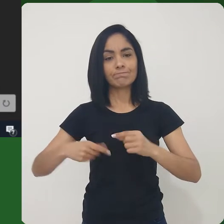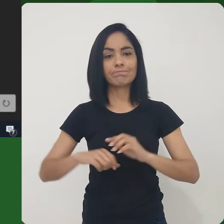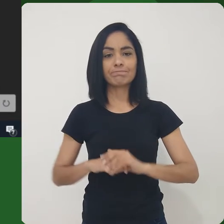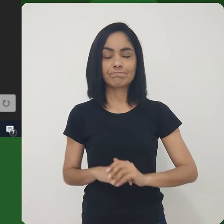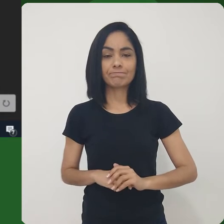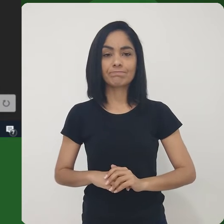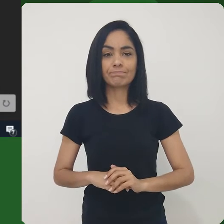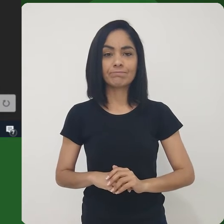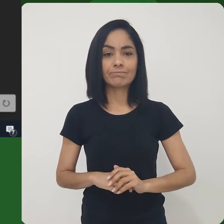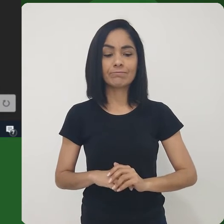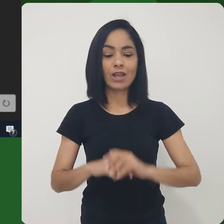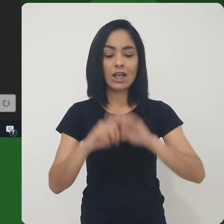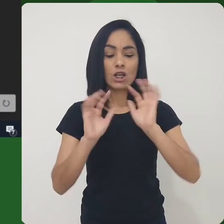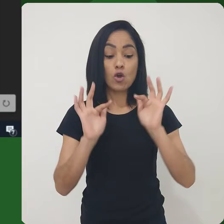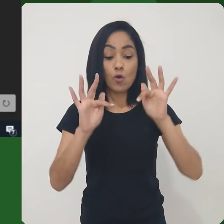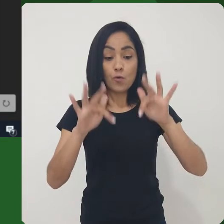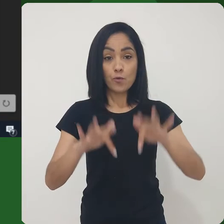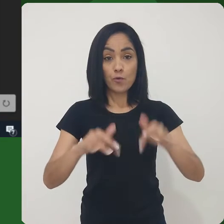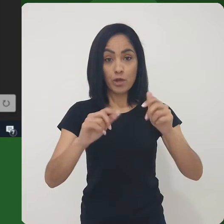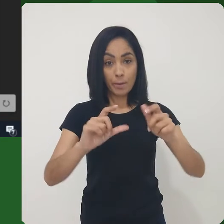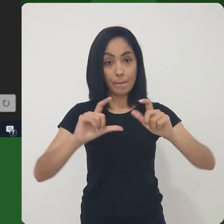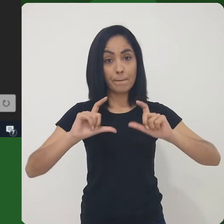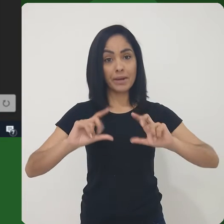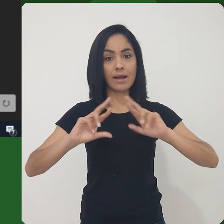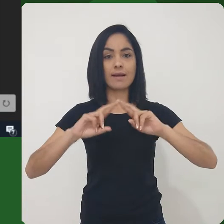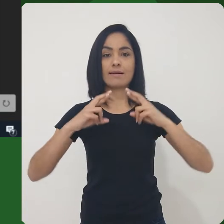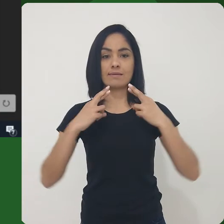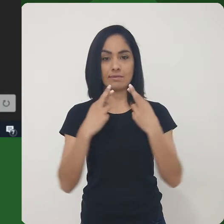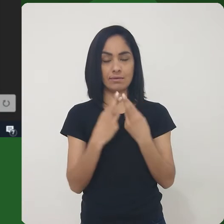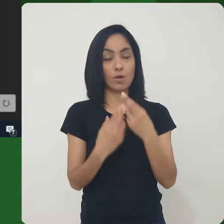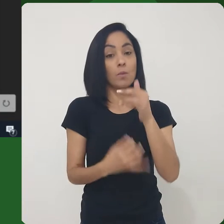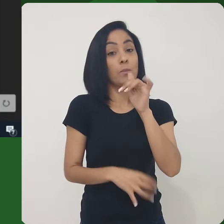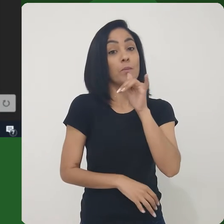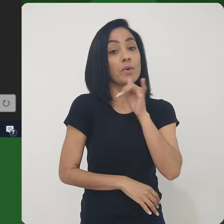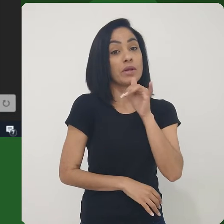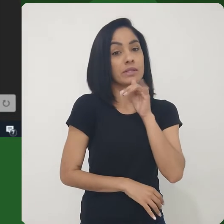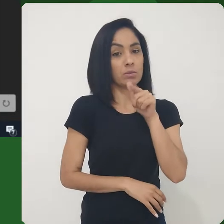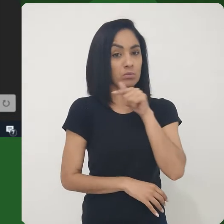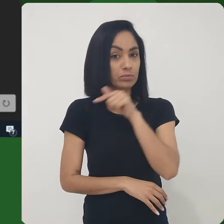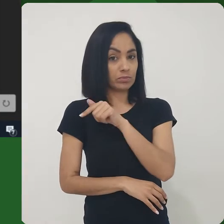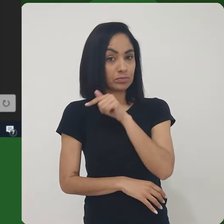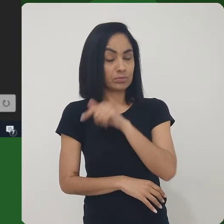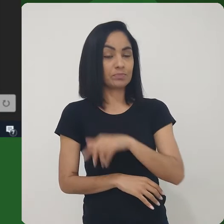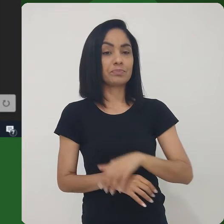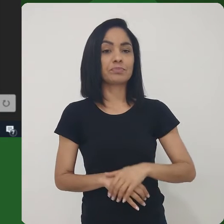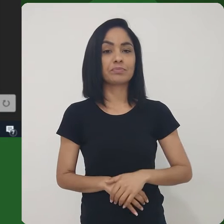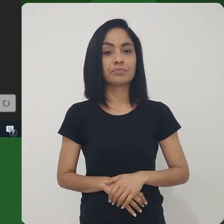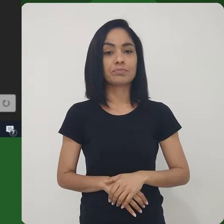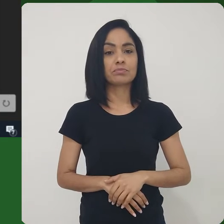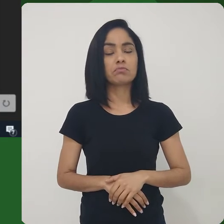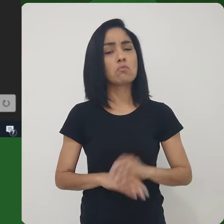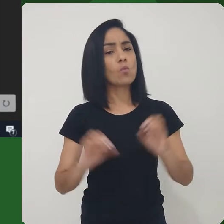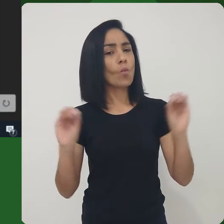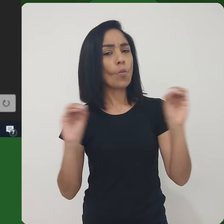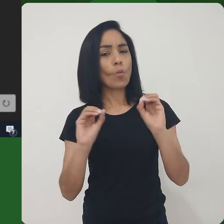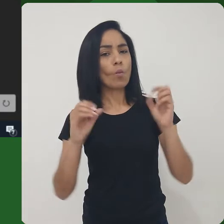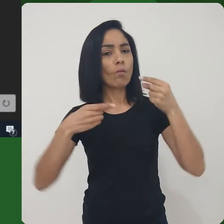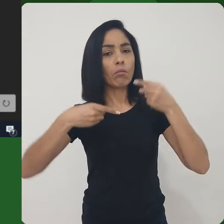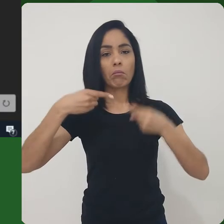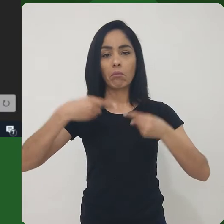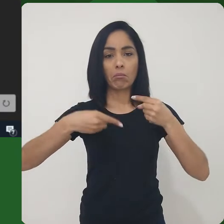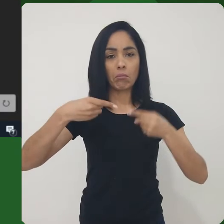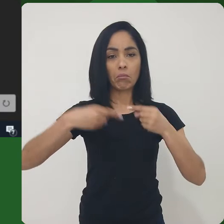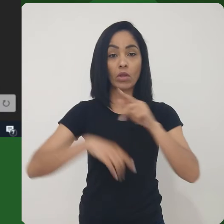ela só pode ir no final da reunião, né? Exemplo de um fecho. Nada mais